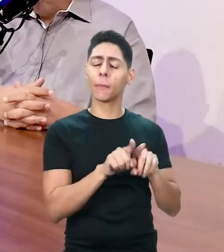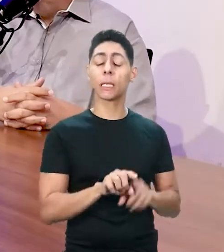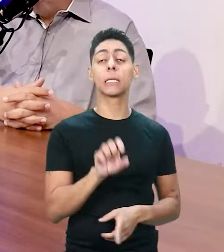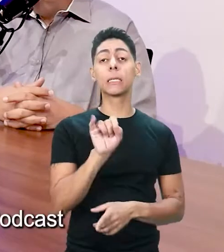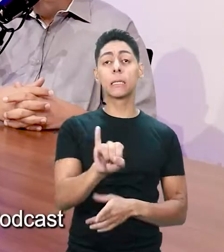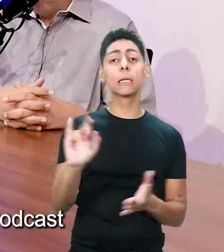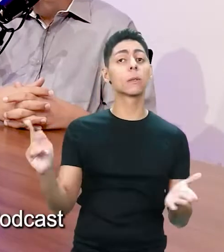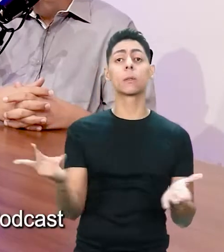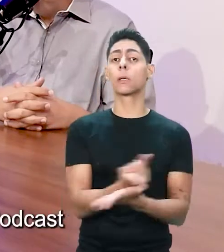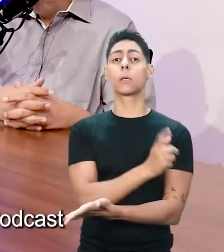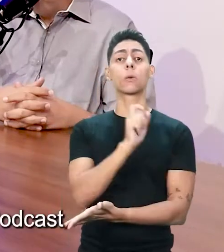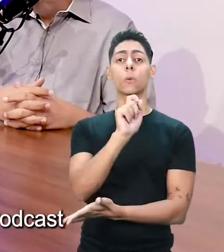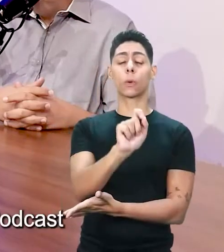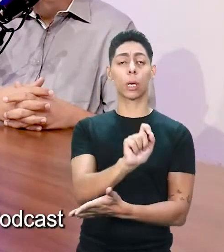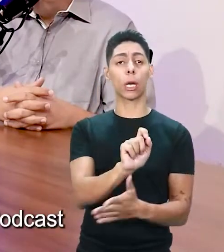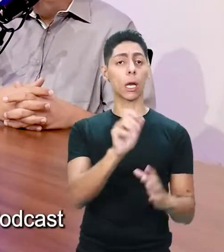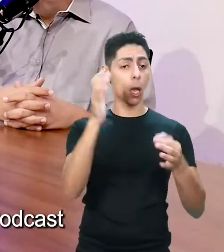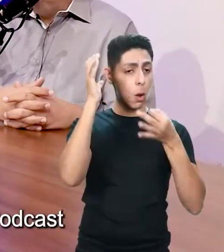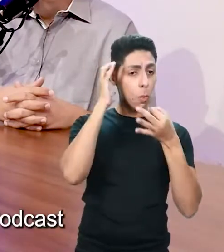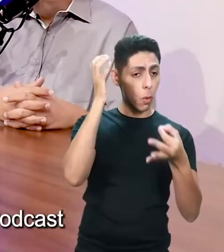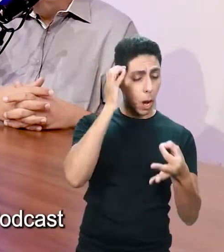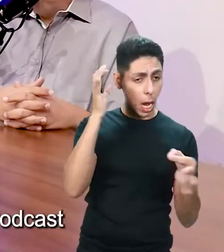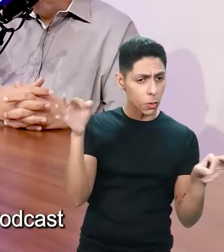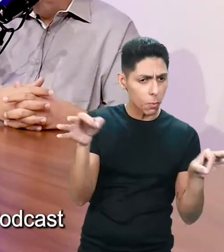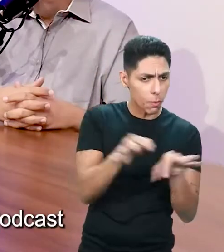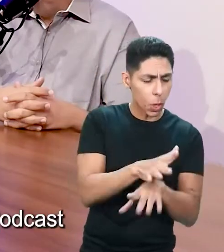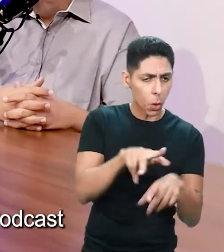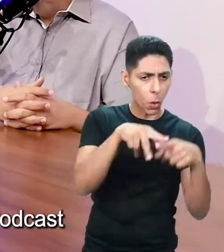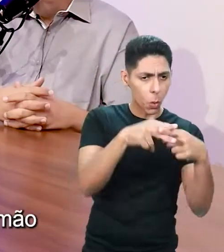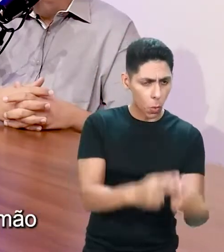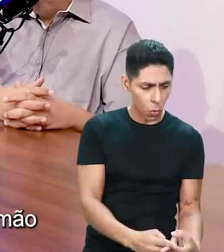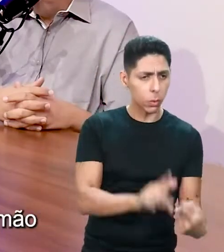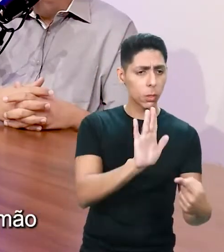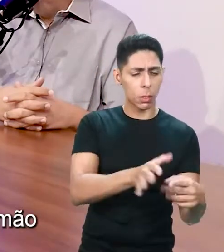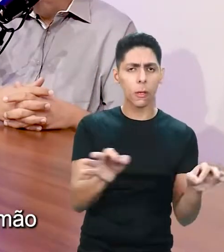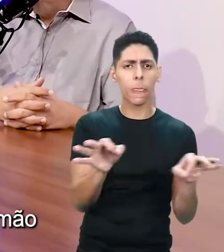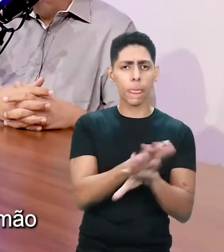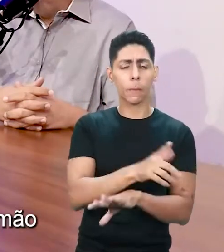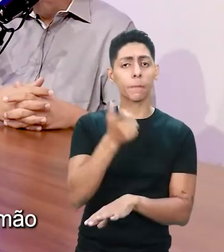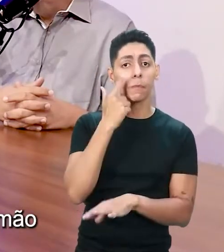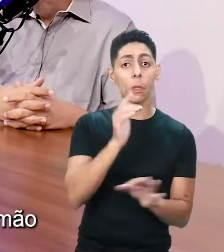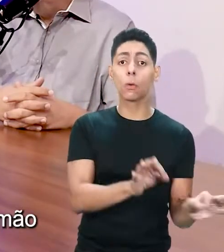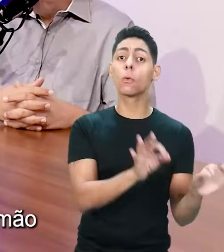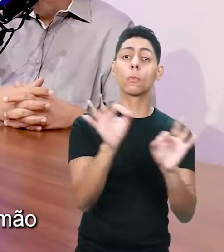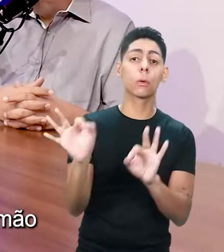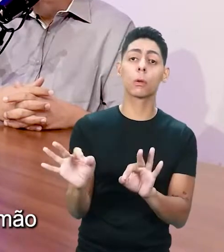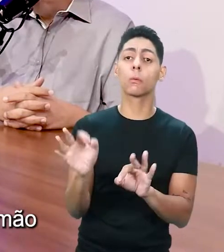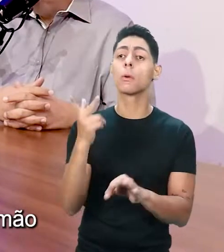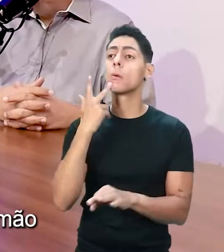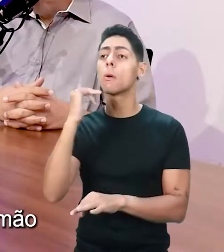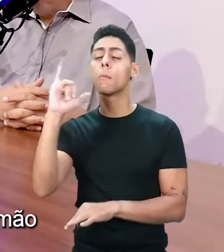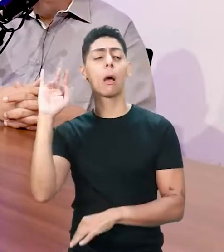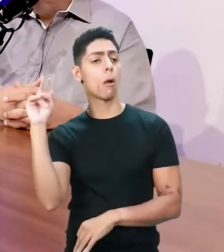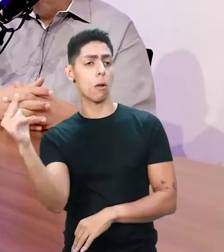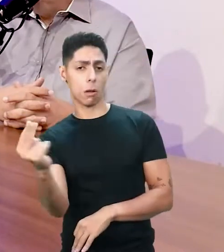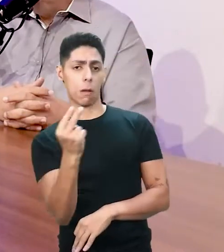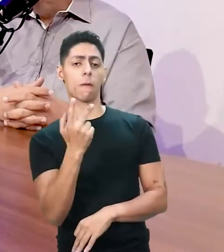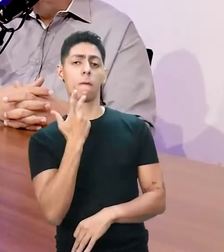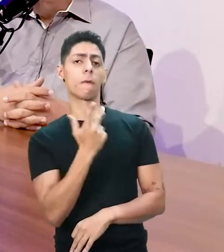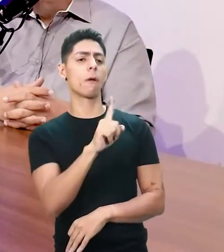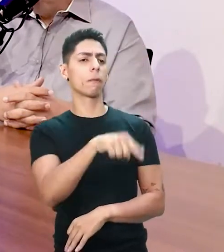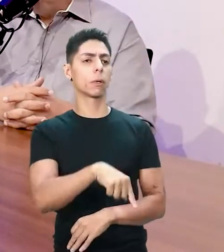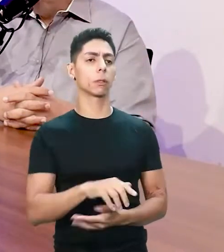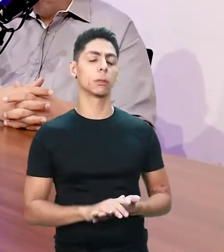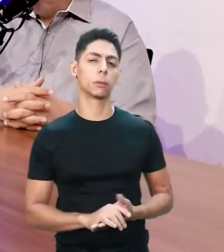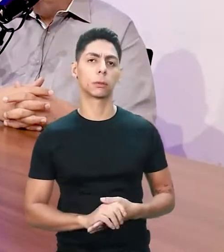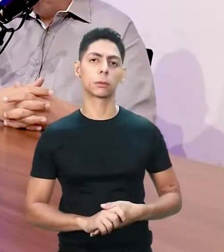rádio era consertado pelo meu pai, Antônio, e vocês estão acompanhando o Acesso Podcast, o meu pai virava para mim e para o meu irmão. Isso, Antônio, isso